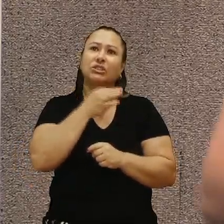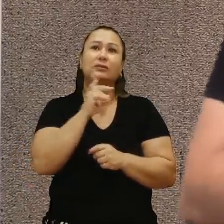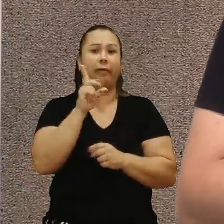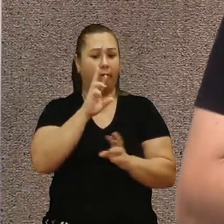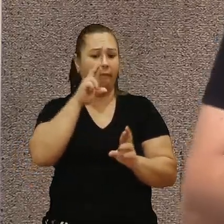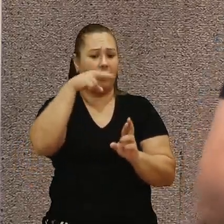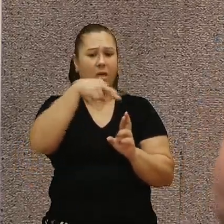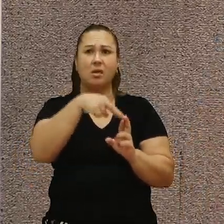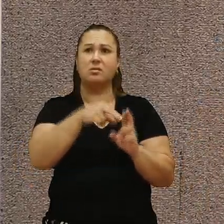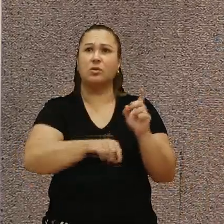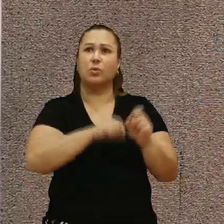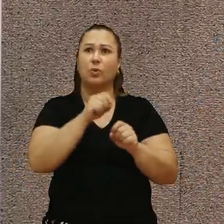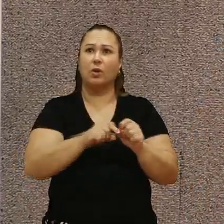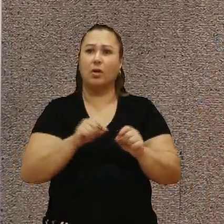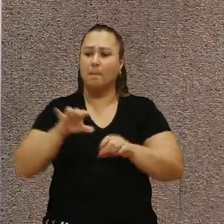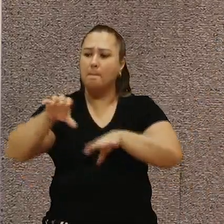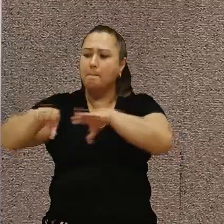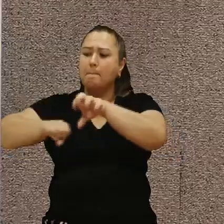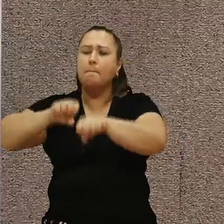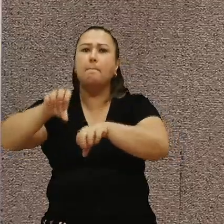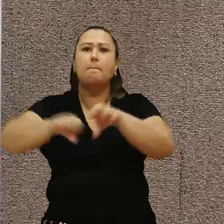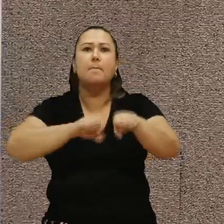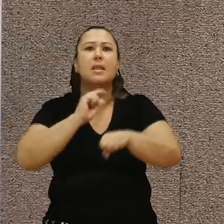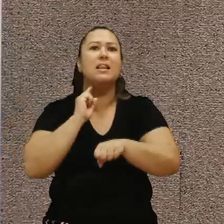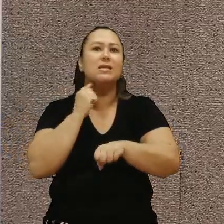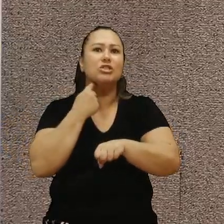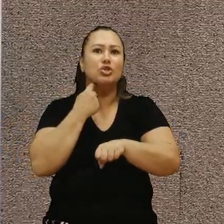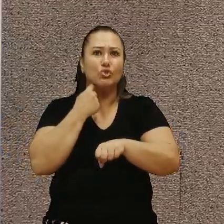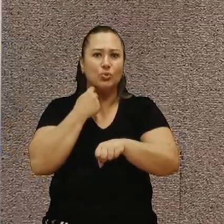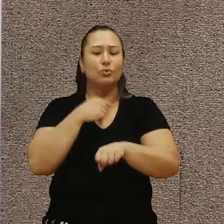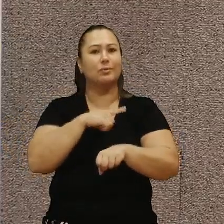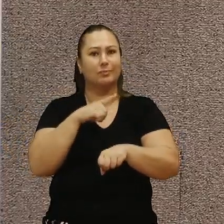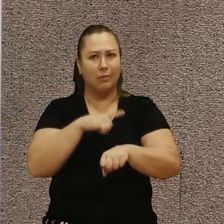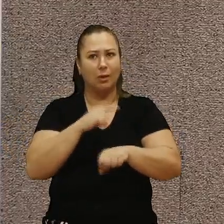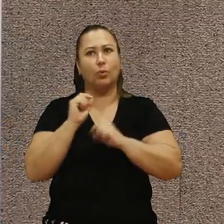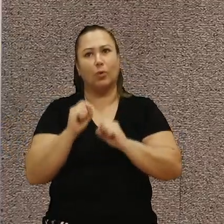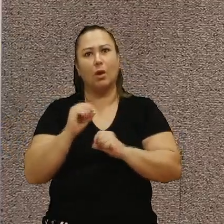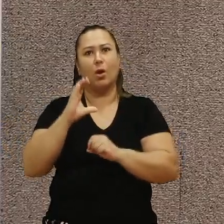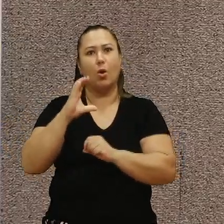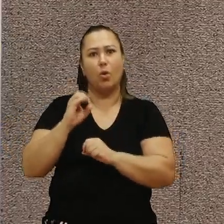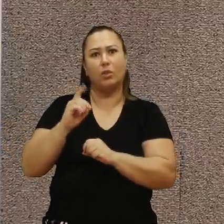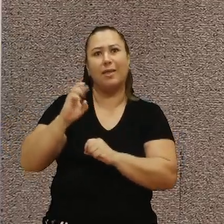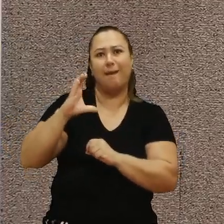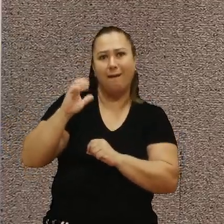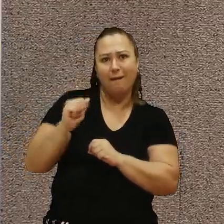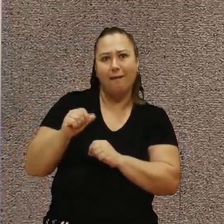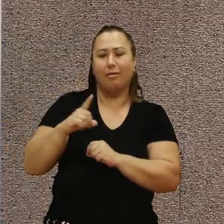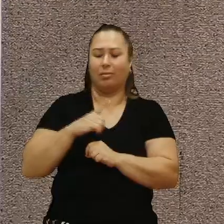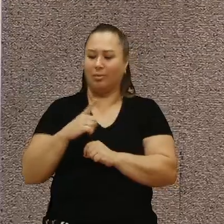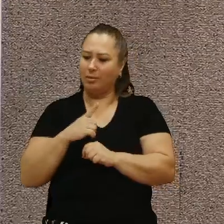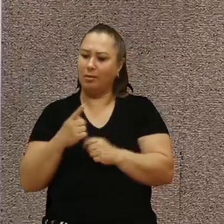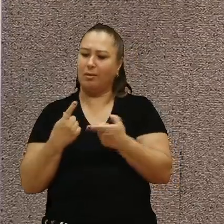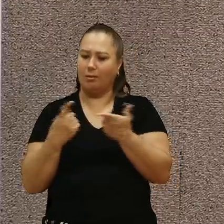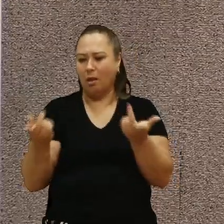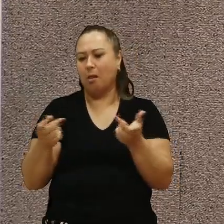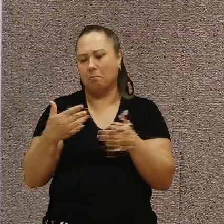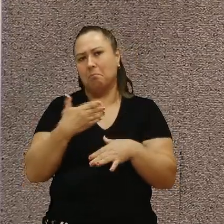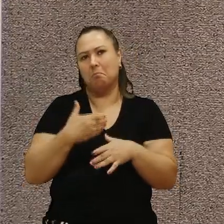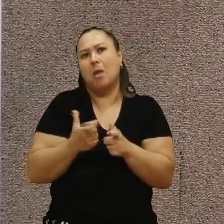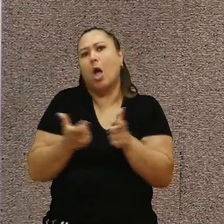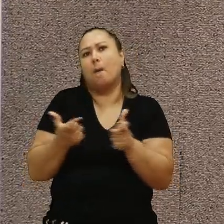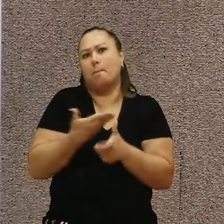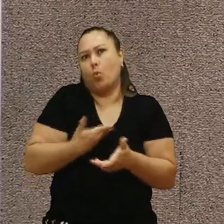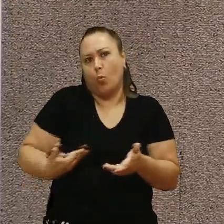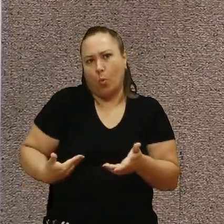ainda na questão da coleta mecanizada, e também por ter uma companhia, mesmo que uma economia mista, mas uma economia majoritariamente pública na nossa